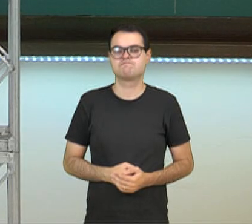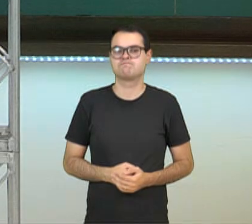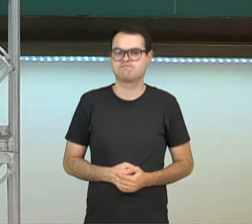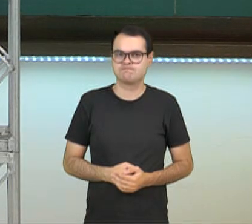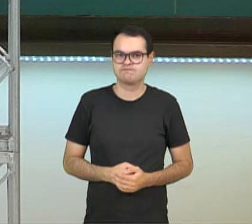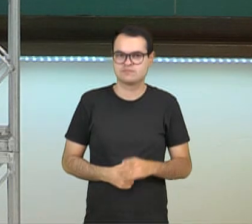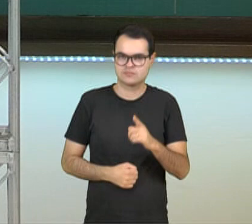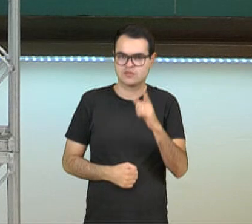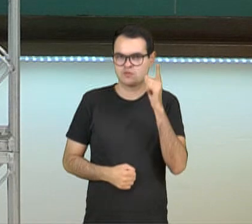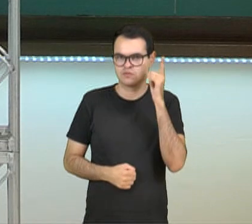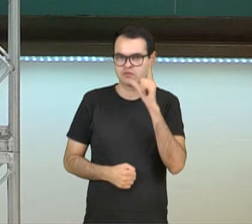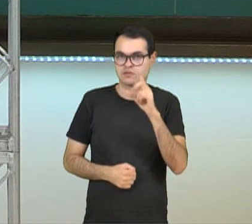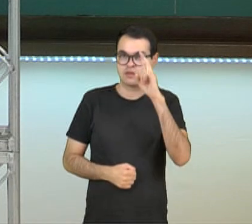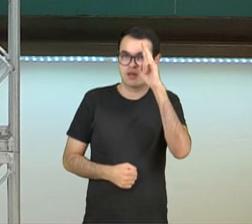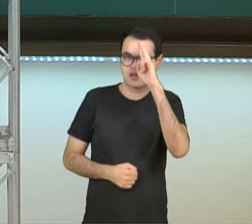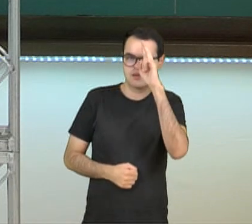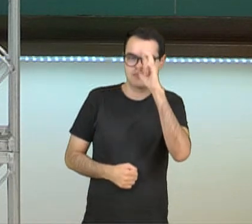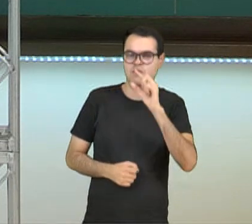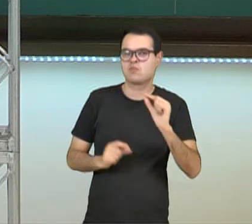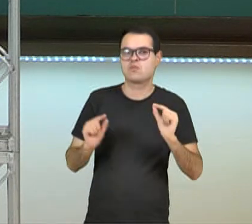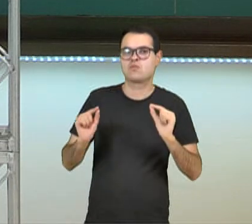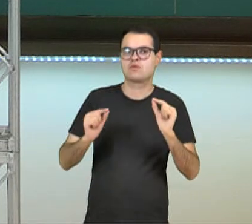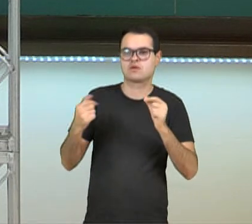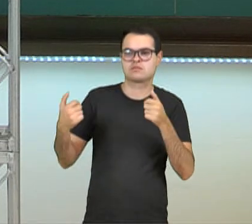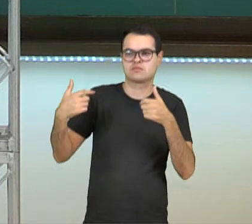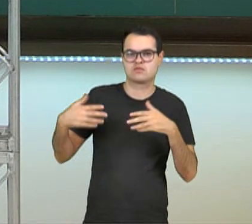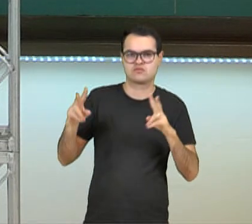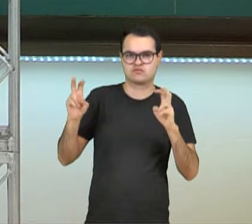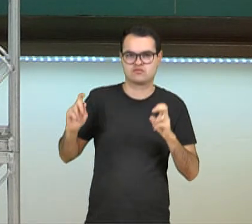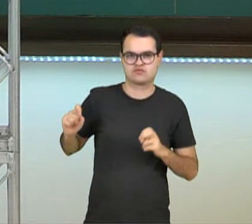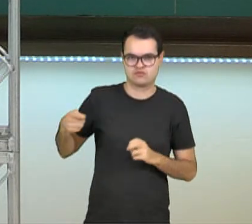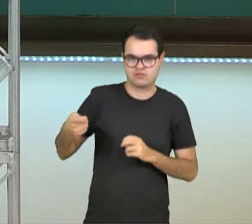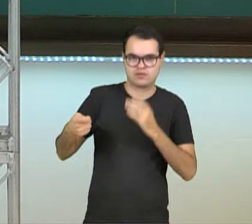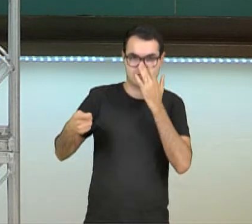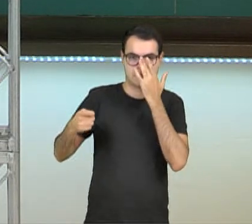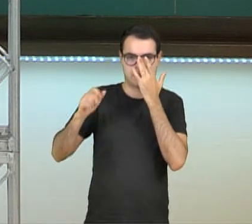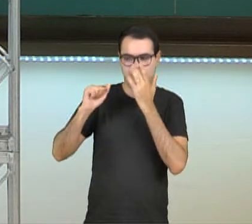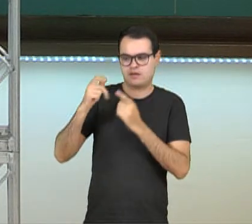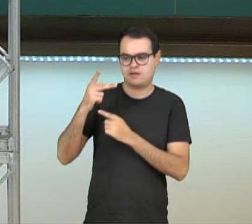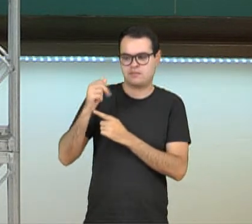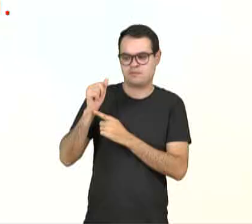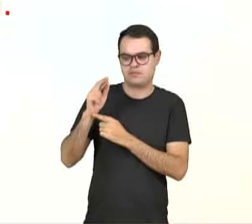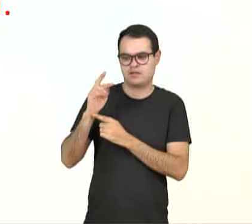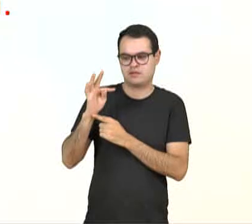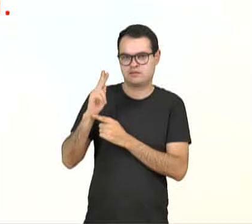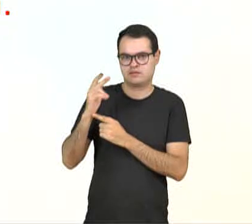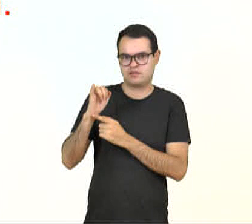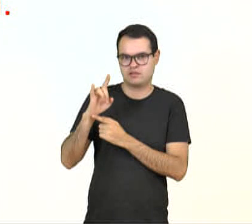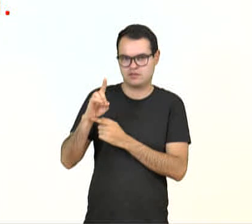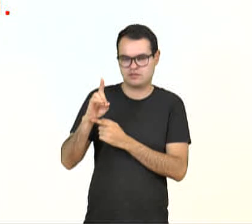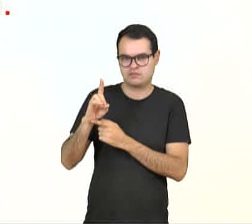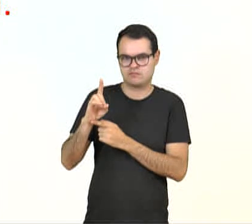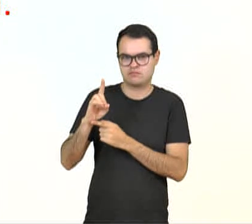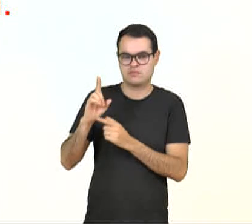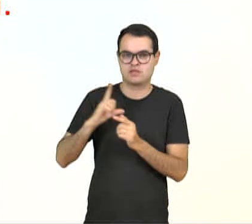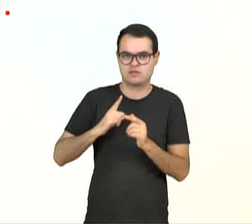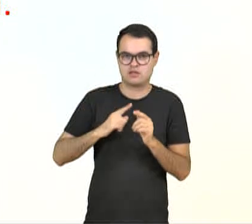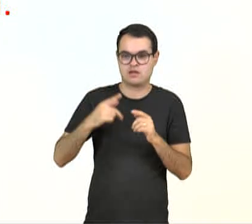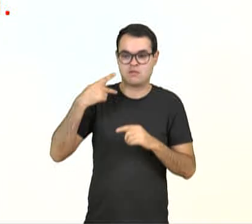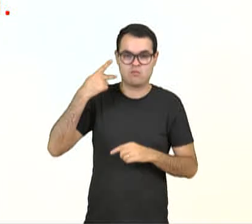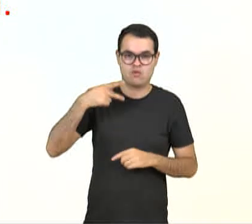E aí, conseguiu lembrar do que foi comentado aqui sobre o apartheid? Vamos lá então. Conforme a